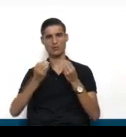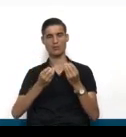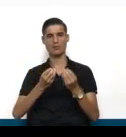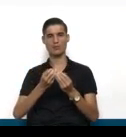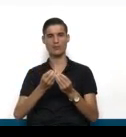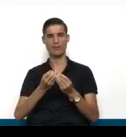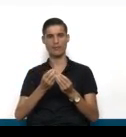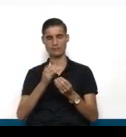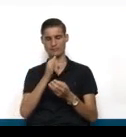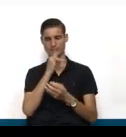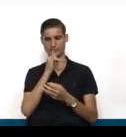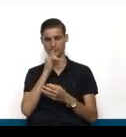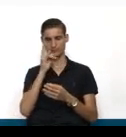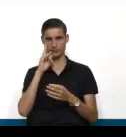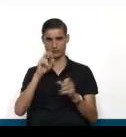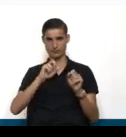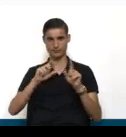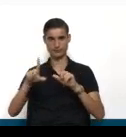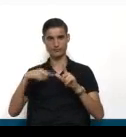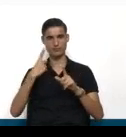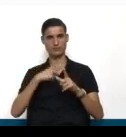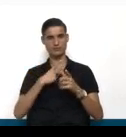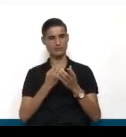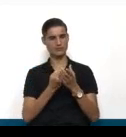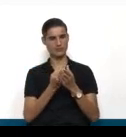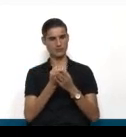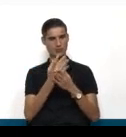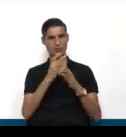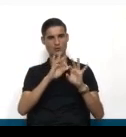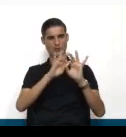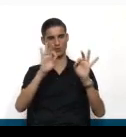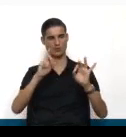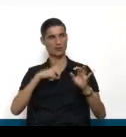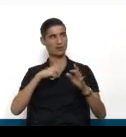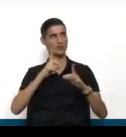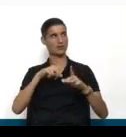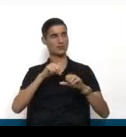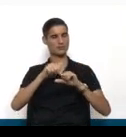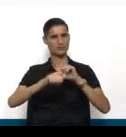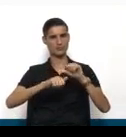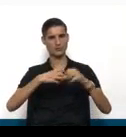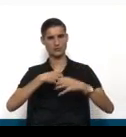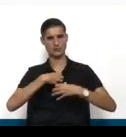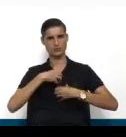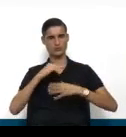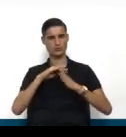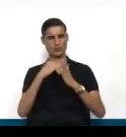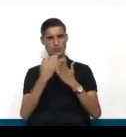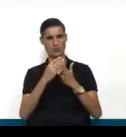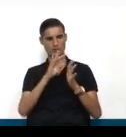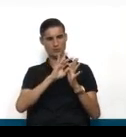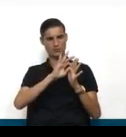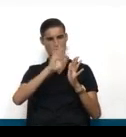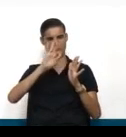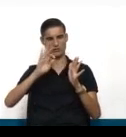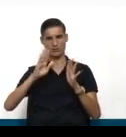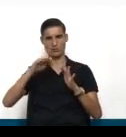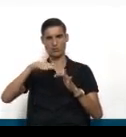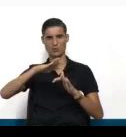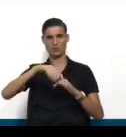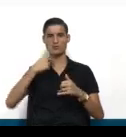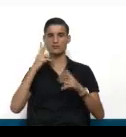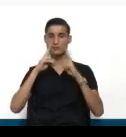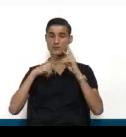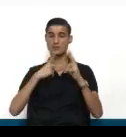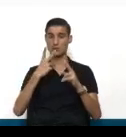exemplo, aqui nós temos a equação que vai modelar, né, toda essa parte da onda, e nós vamos